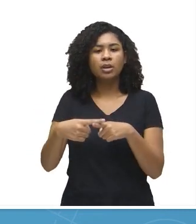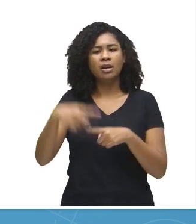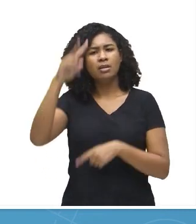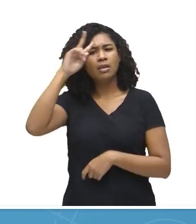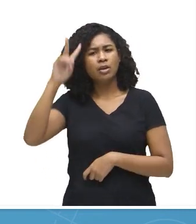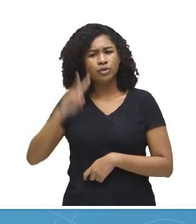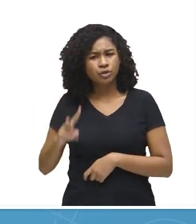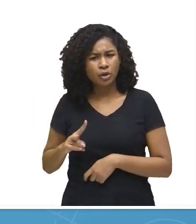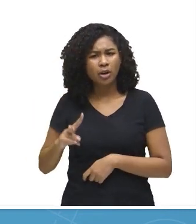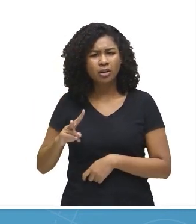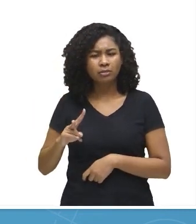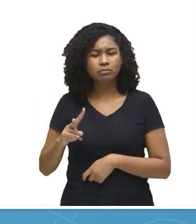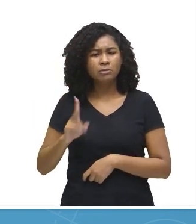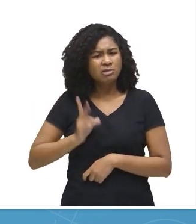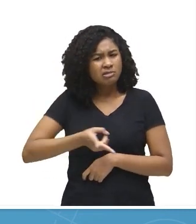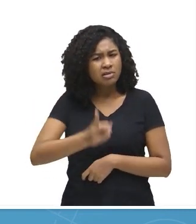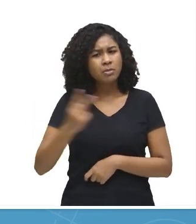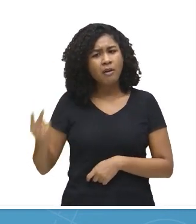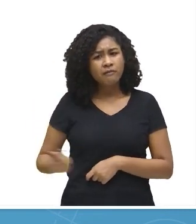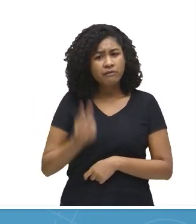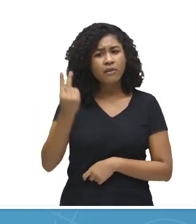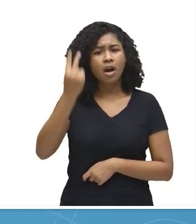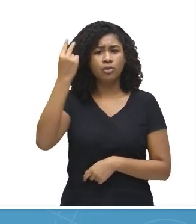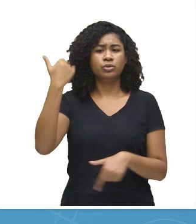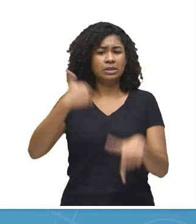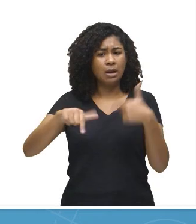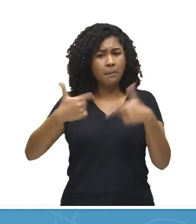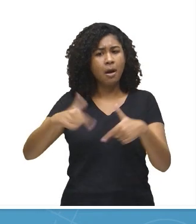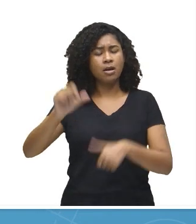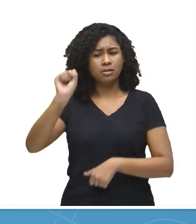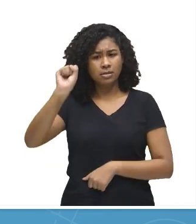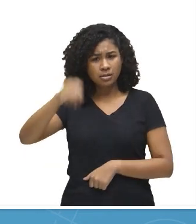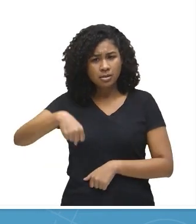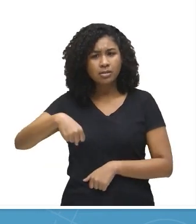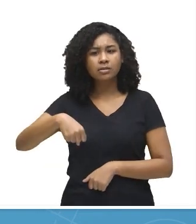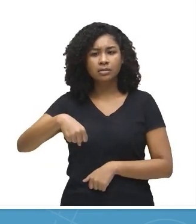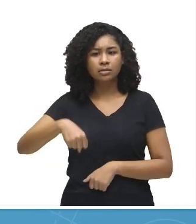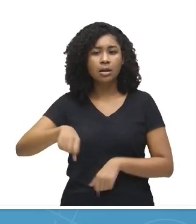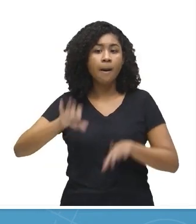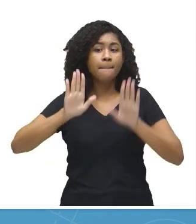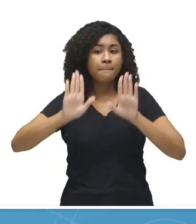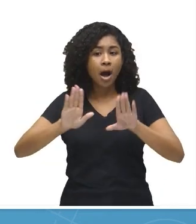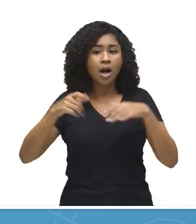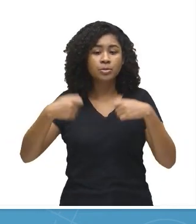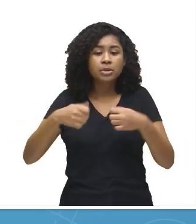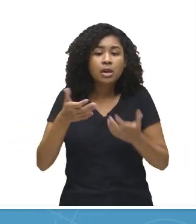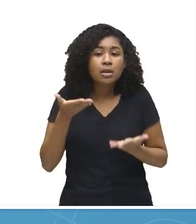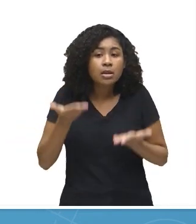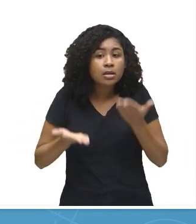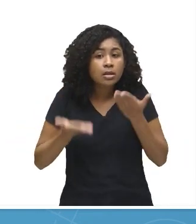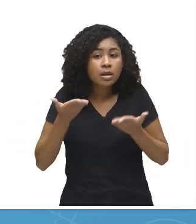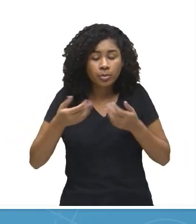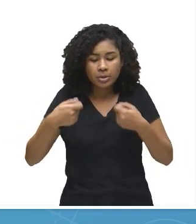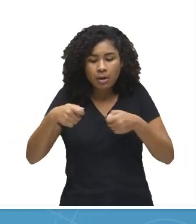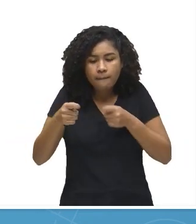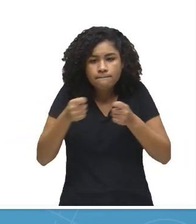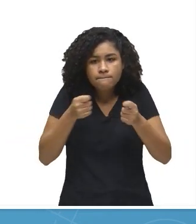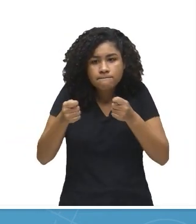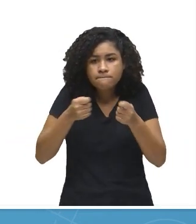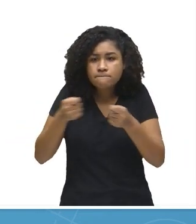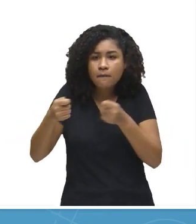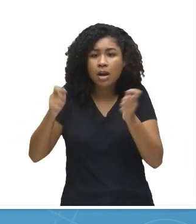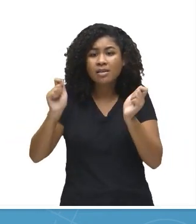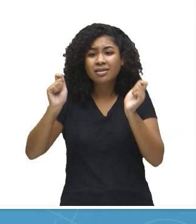desvaloriza o trabalho, muito pelo contrário, nós temos que trabalhar sim, né? Mas com equilíbrio, né? Para que a pessoa